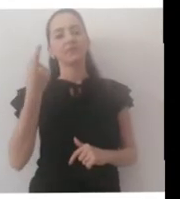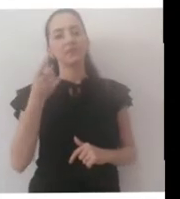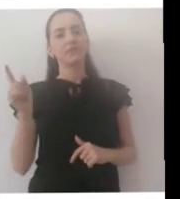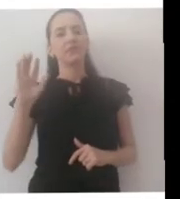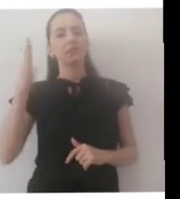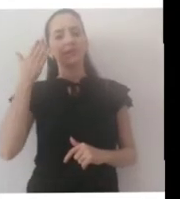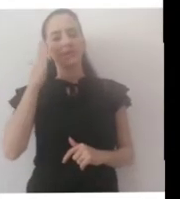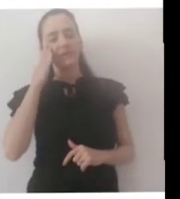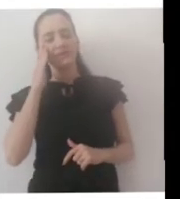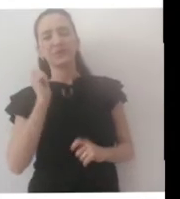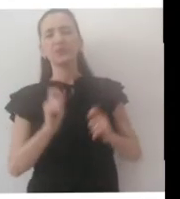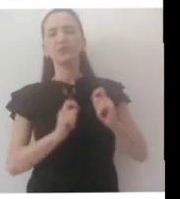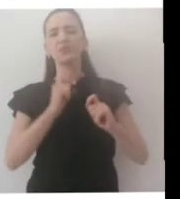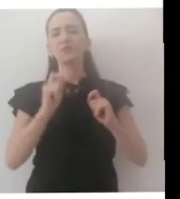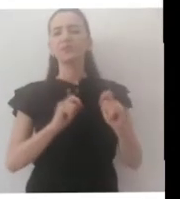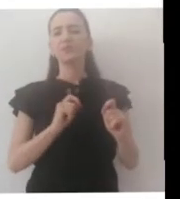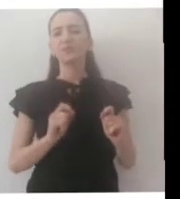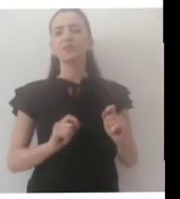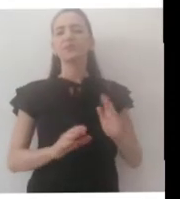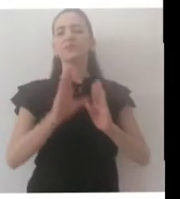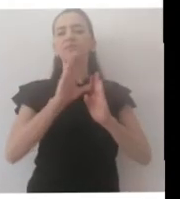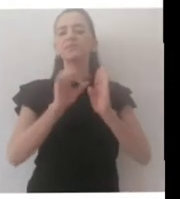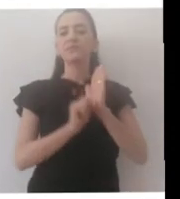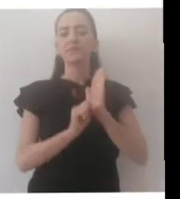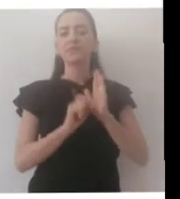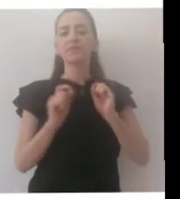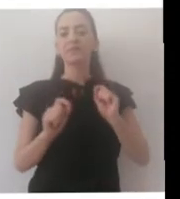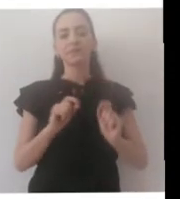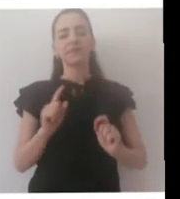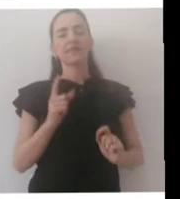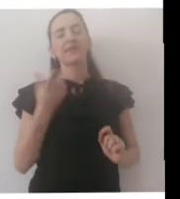semelhança figurativa